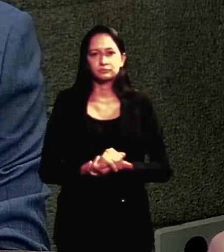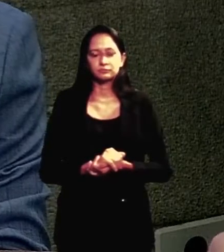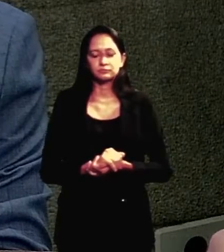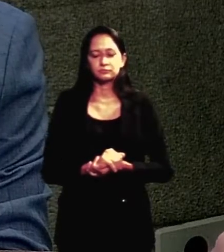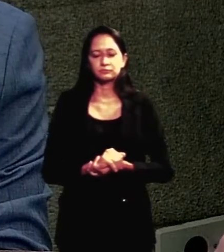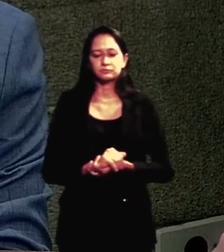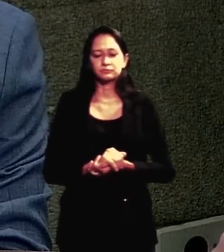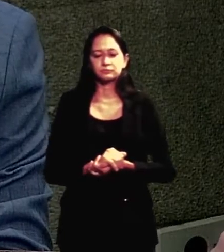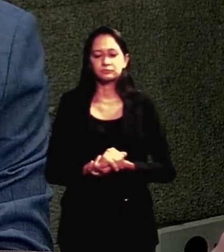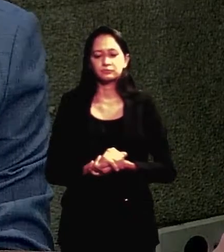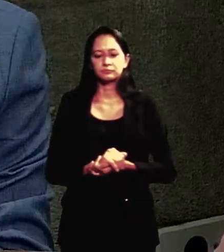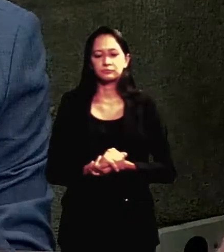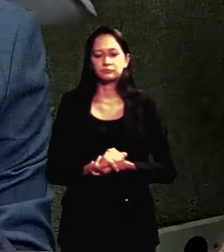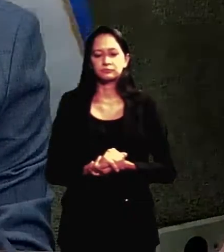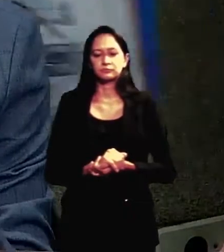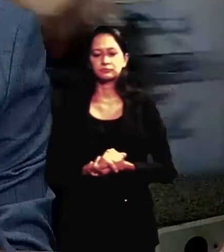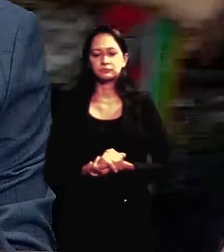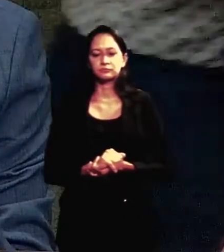Do Ronilson.